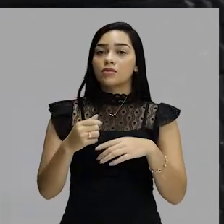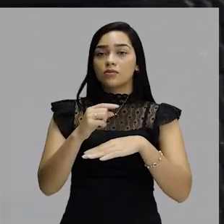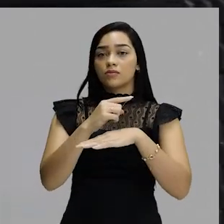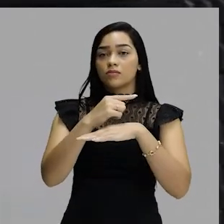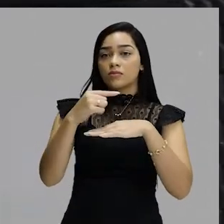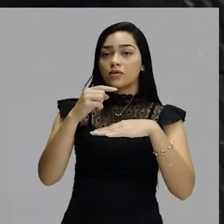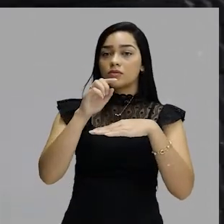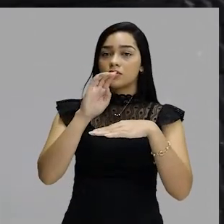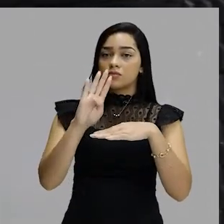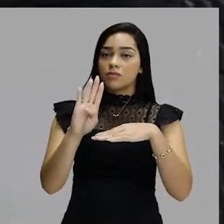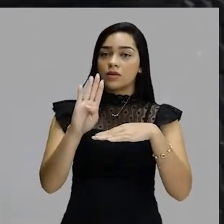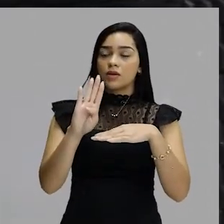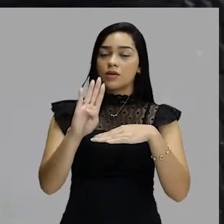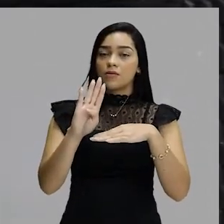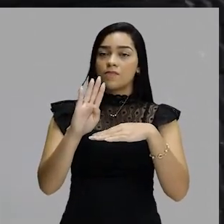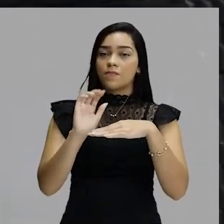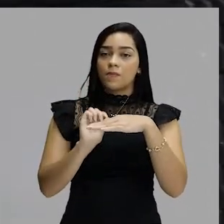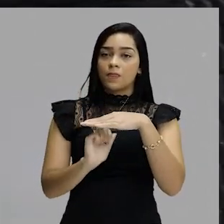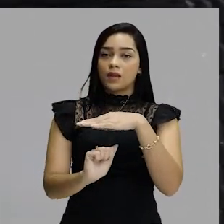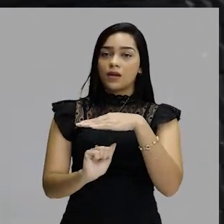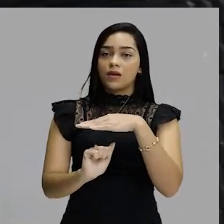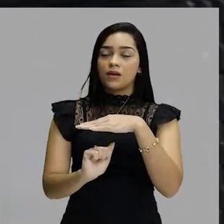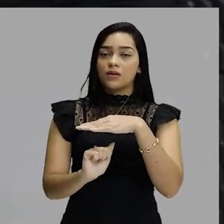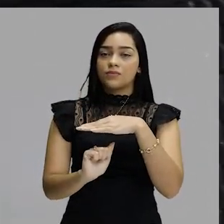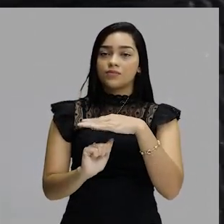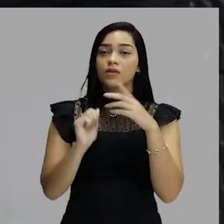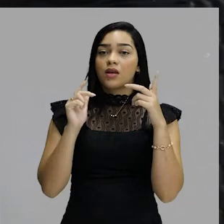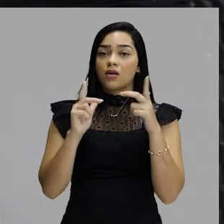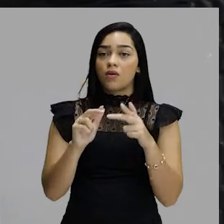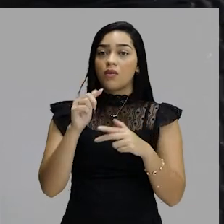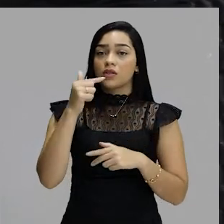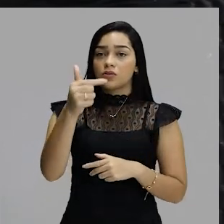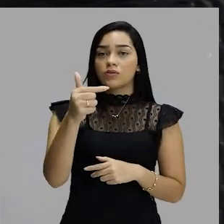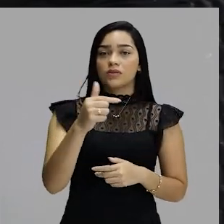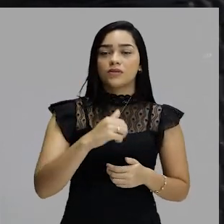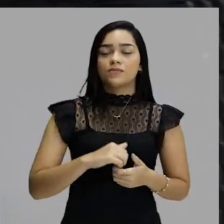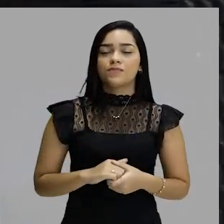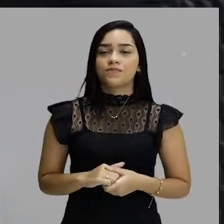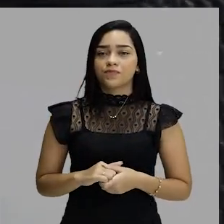b sobre a é igual a 2.